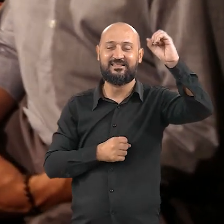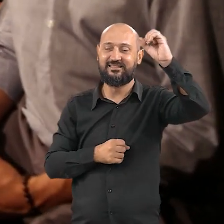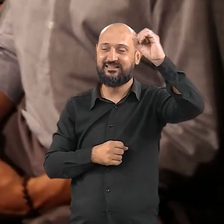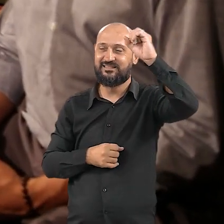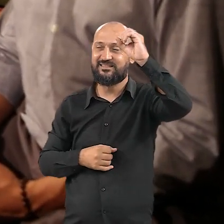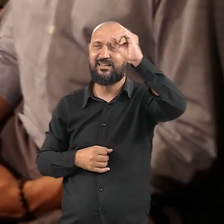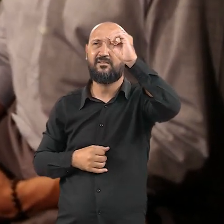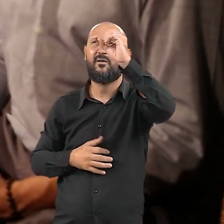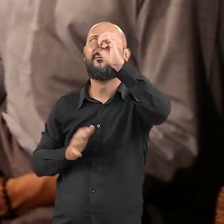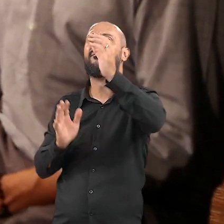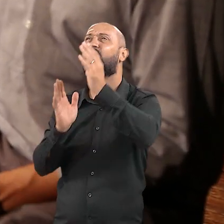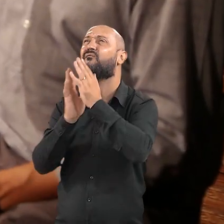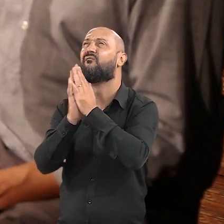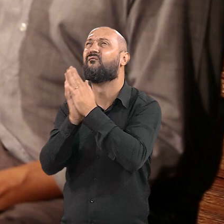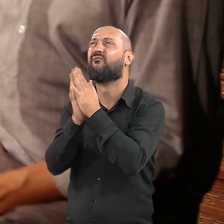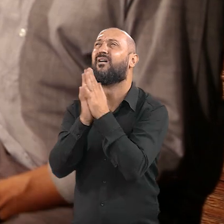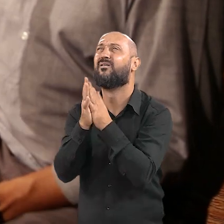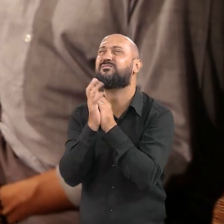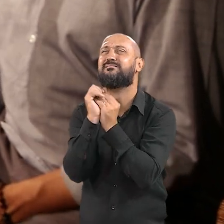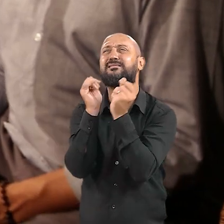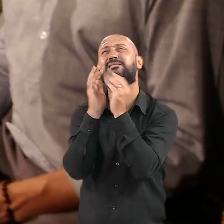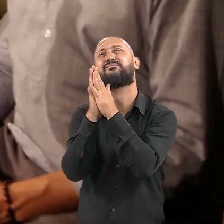Retorna, por